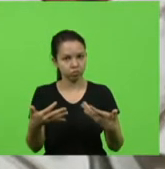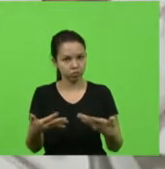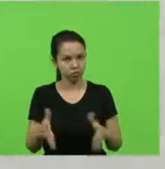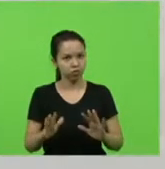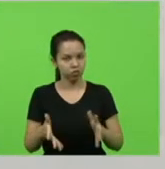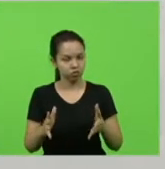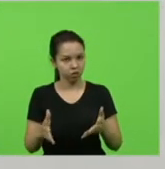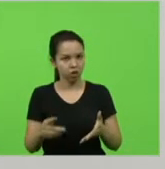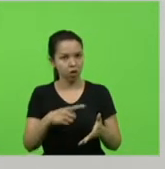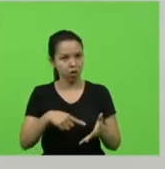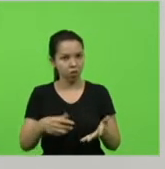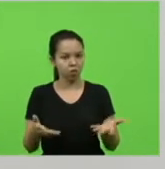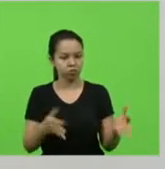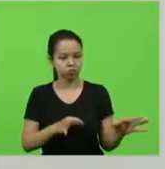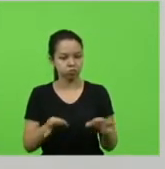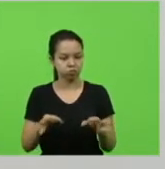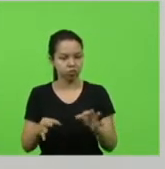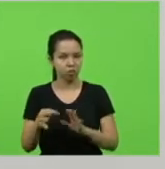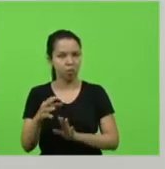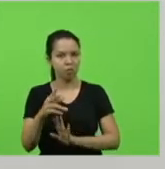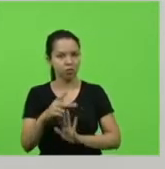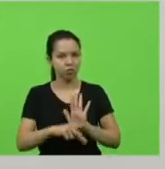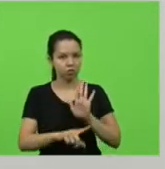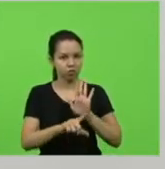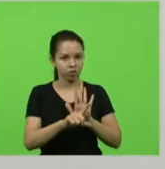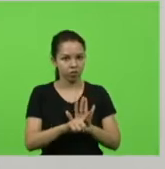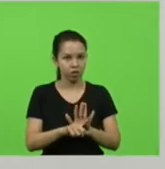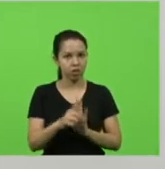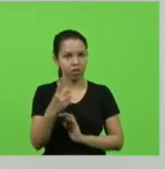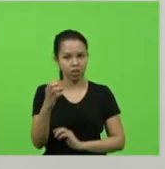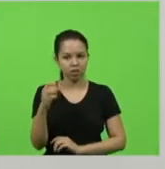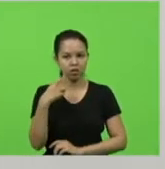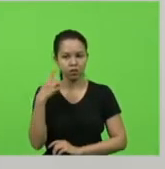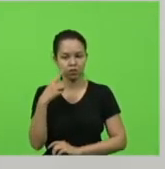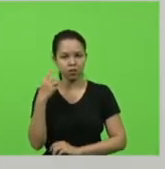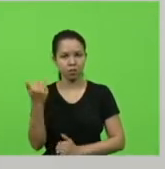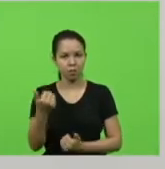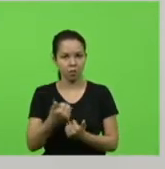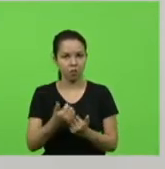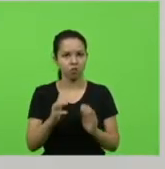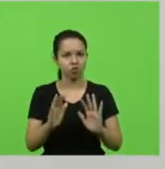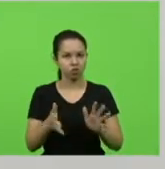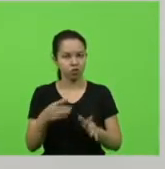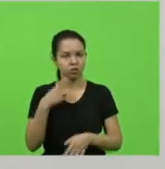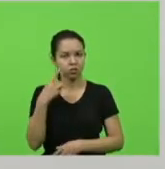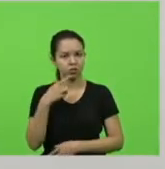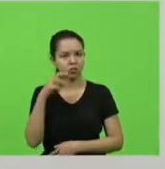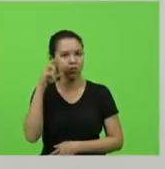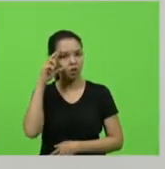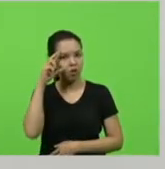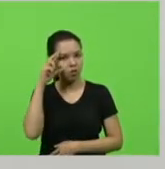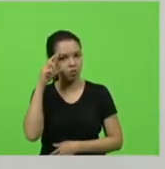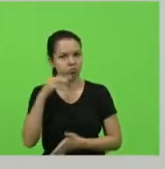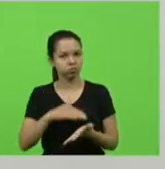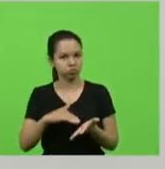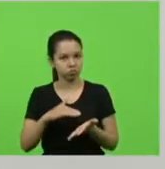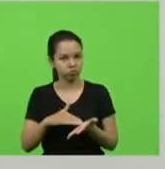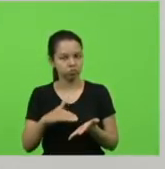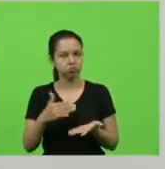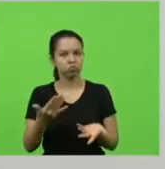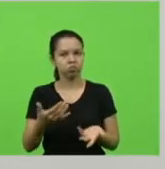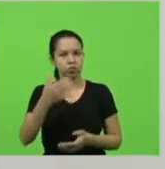com o apoio de 10 deputados. Então, eu gostaria de agradecer a alguns deles, o deputado Alba, nosso secretário, está aqui do lado, coronel